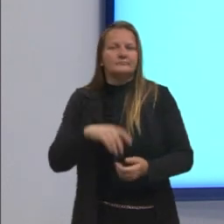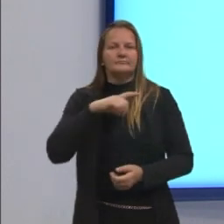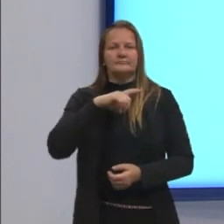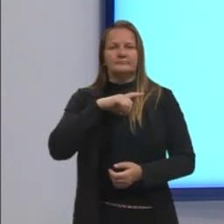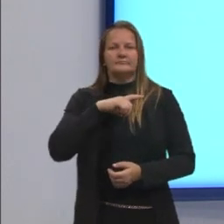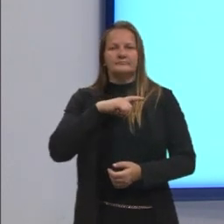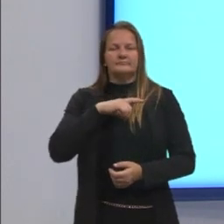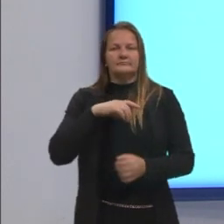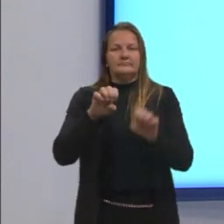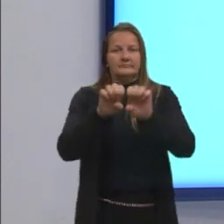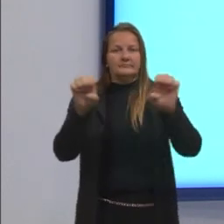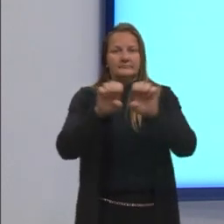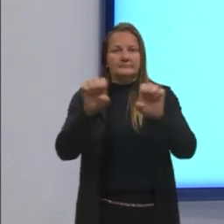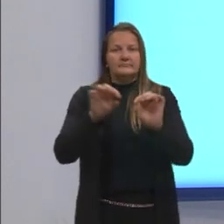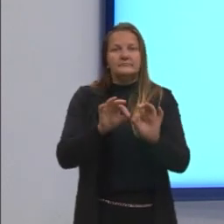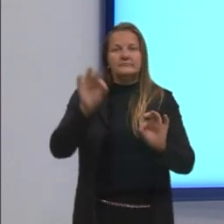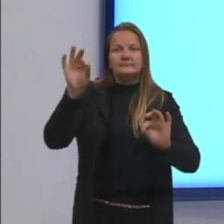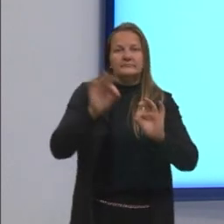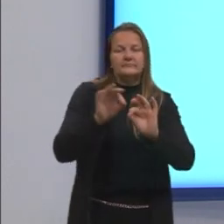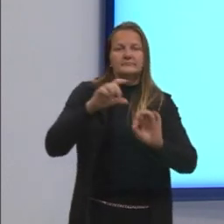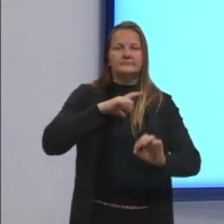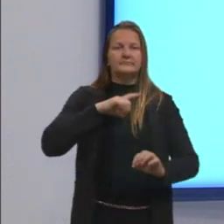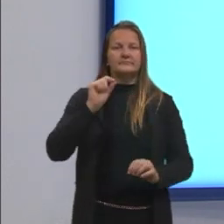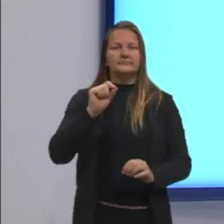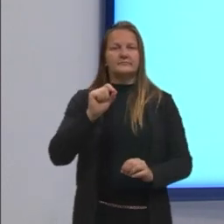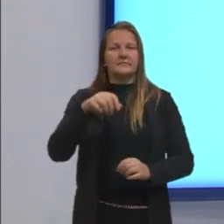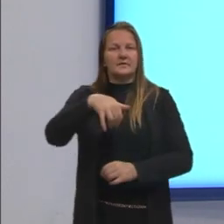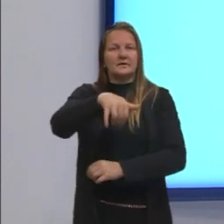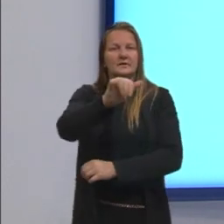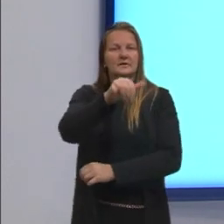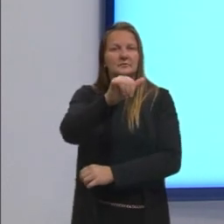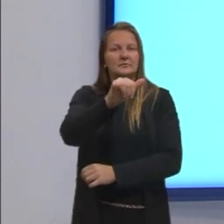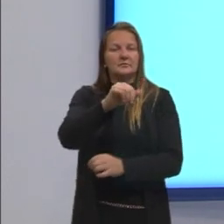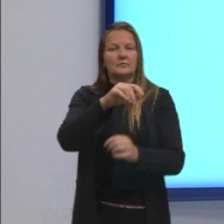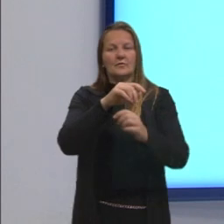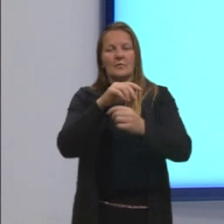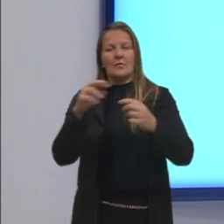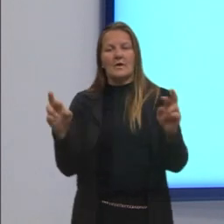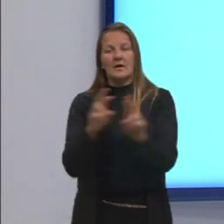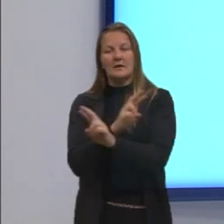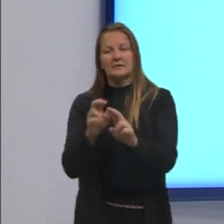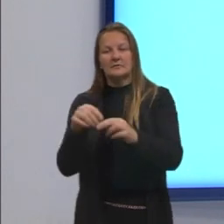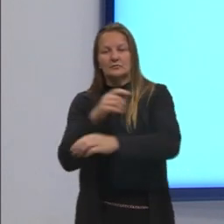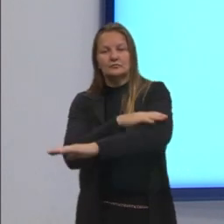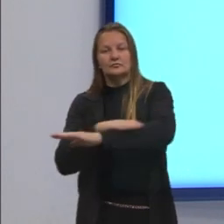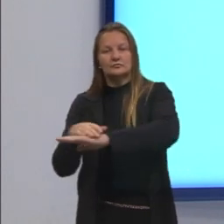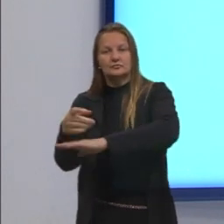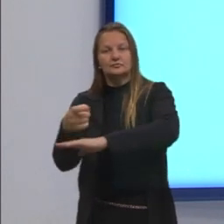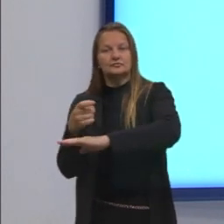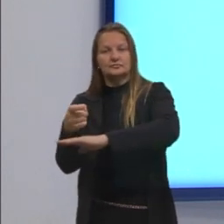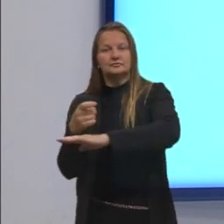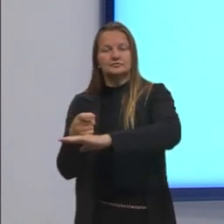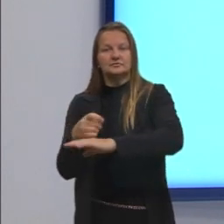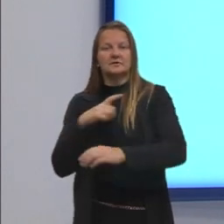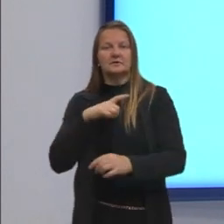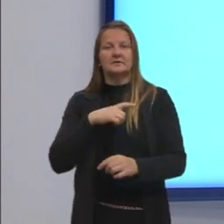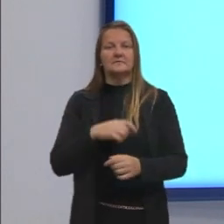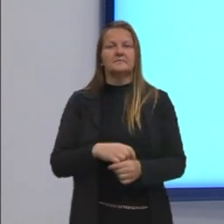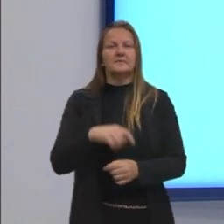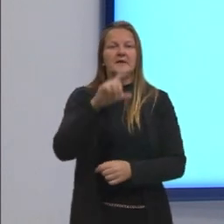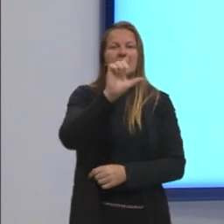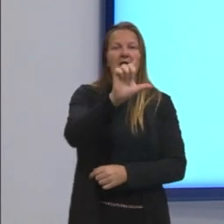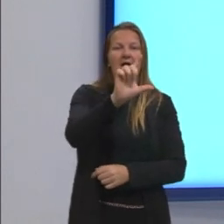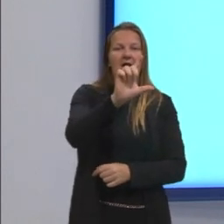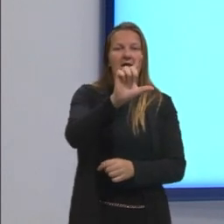equação da reta geralmente nós temos Y em função de X aqui só vai mudar as letrinhas nós vamos ter l